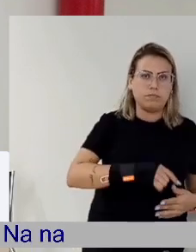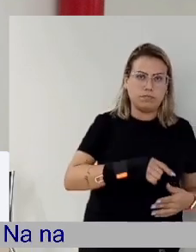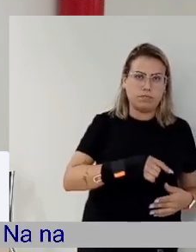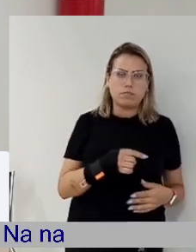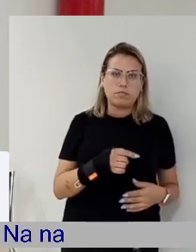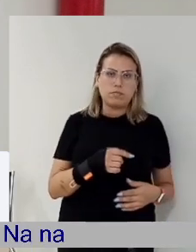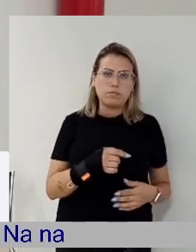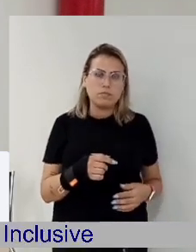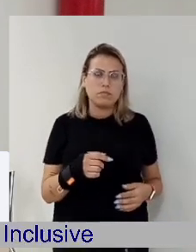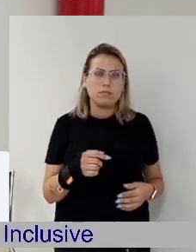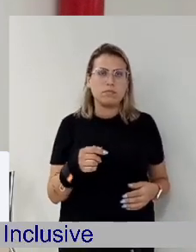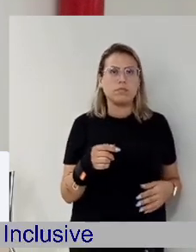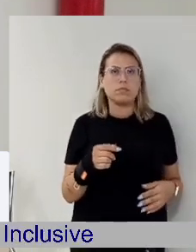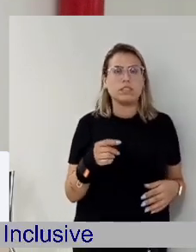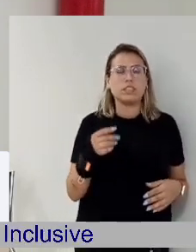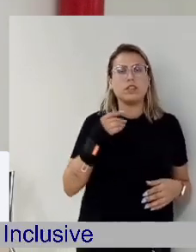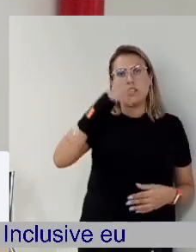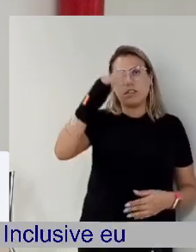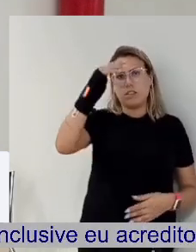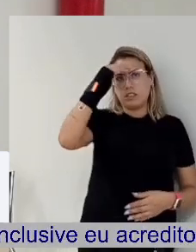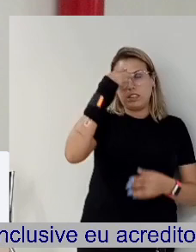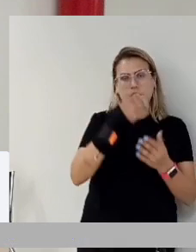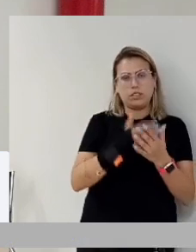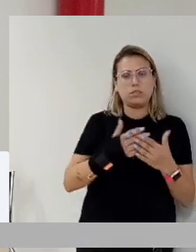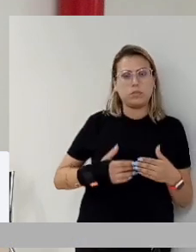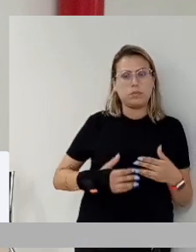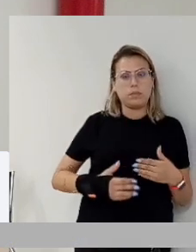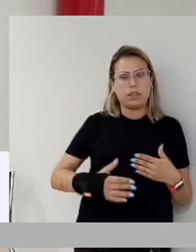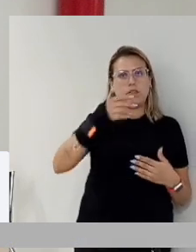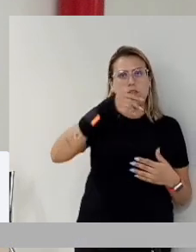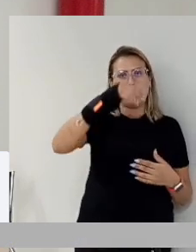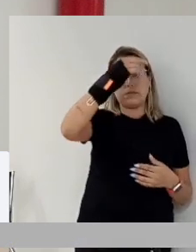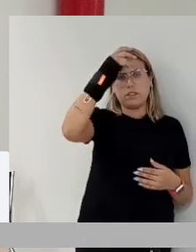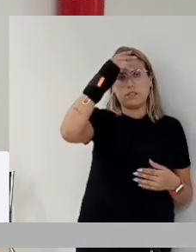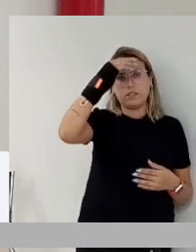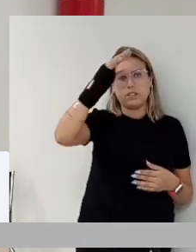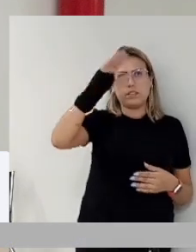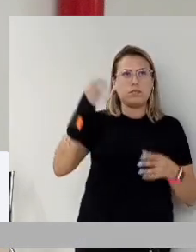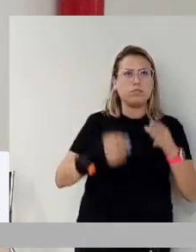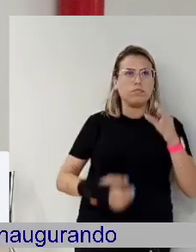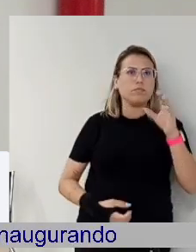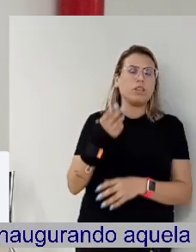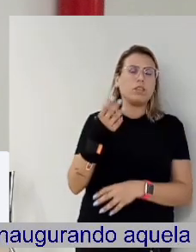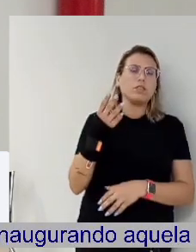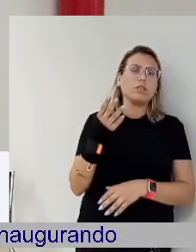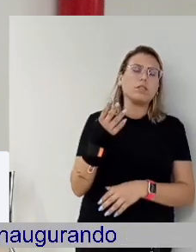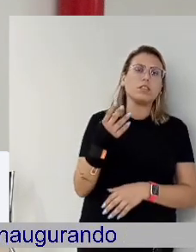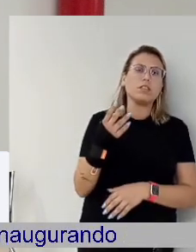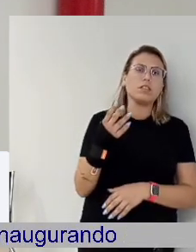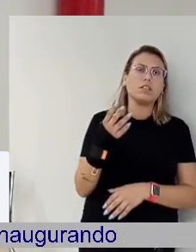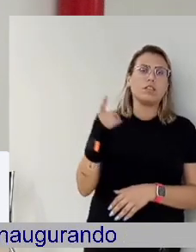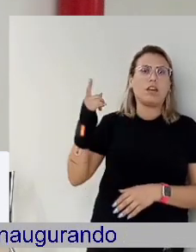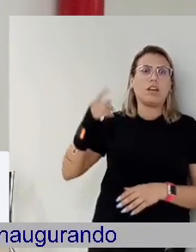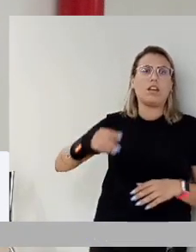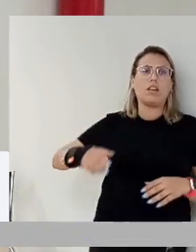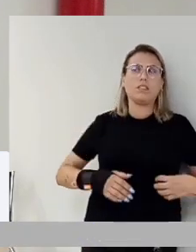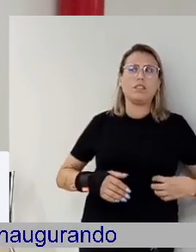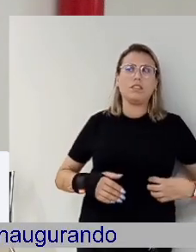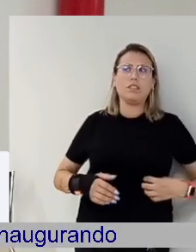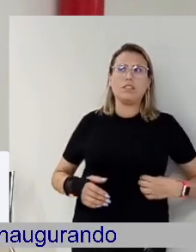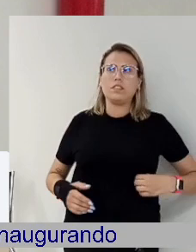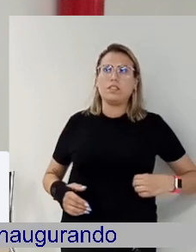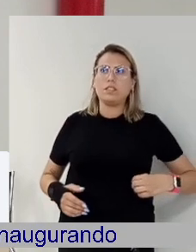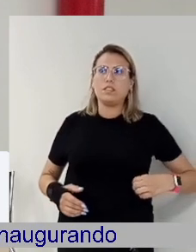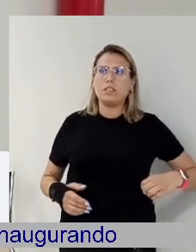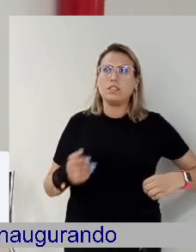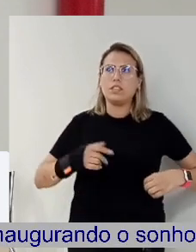zilt Chaves Inclusive eu acredito que muito breve o prefeito esteja lá inaugurando aquela a aquela Avenida que Inclusive